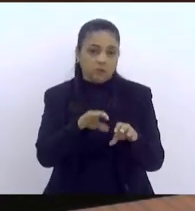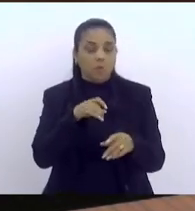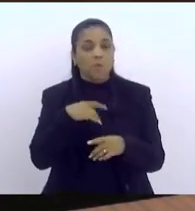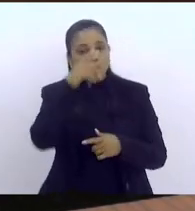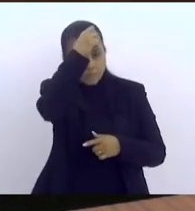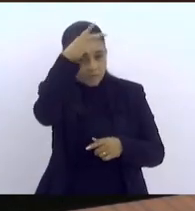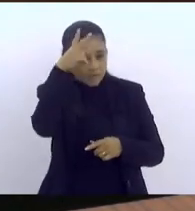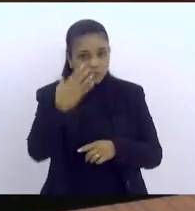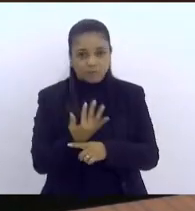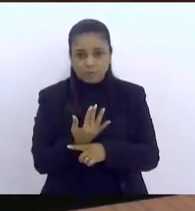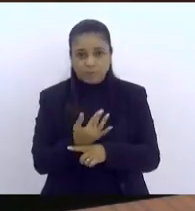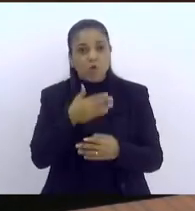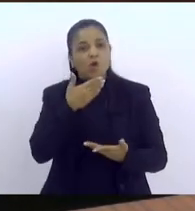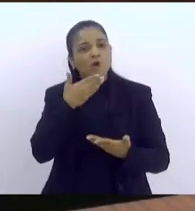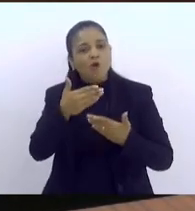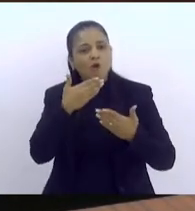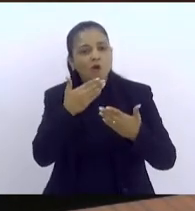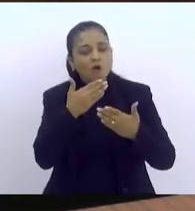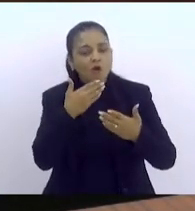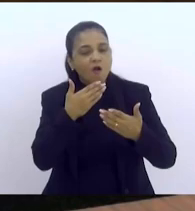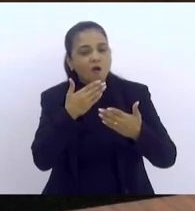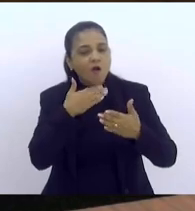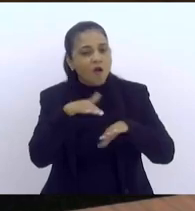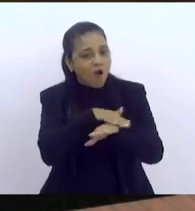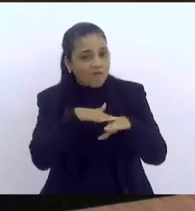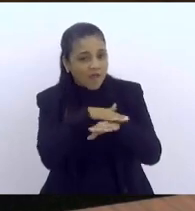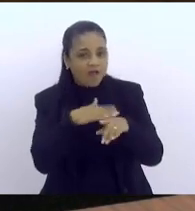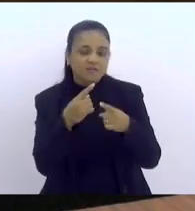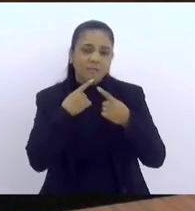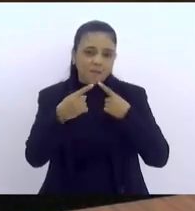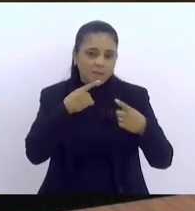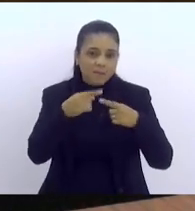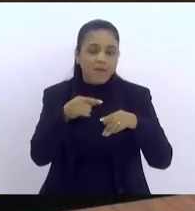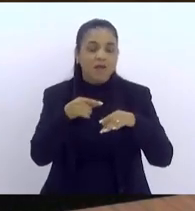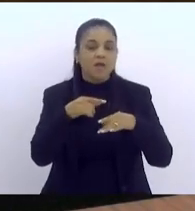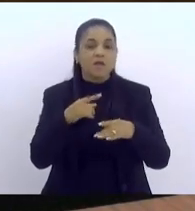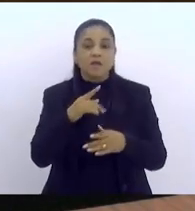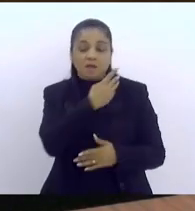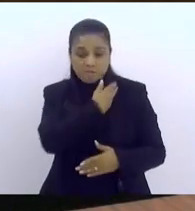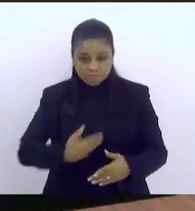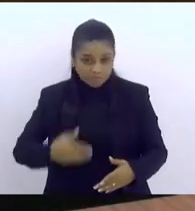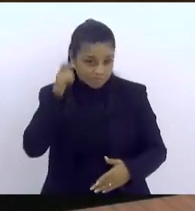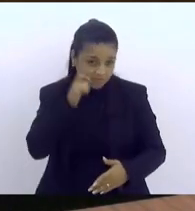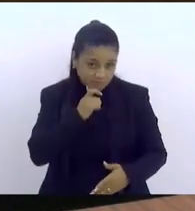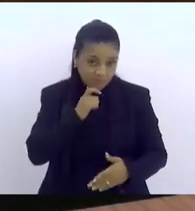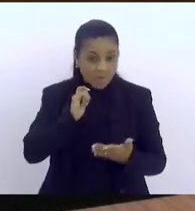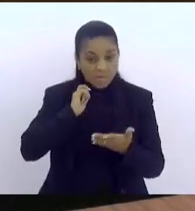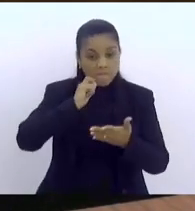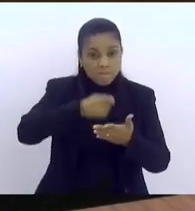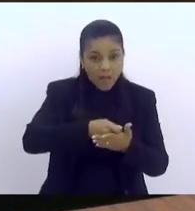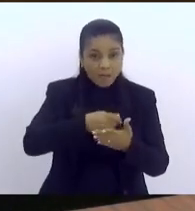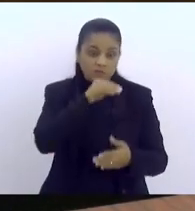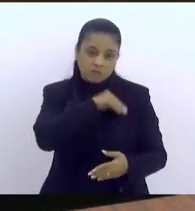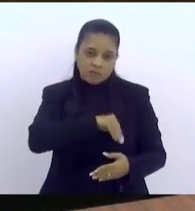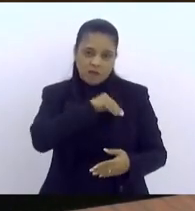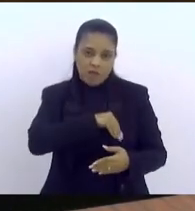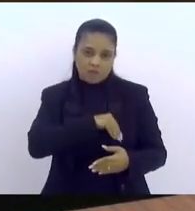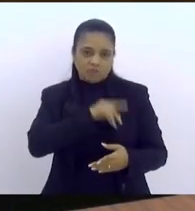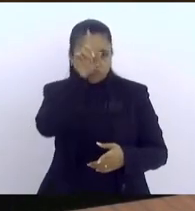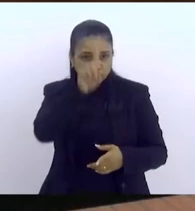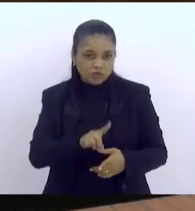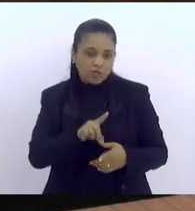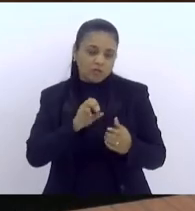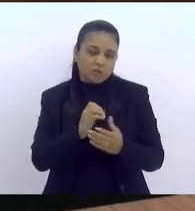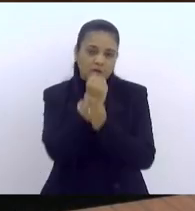Caxias, converse com o CEP, com os profissionais. Cláudio Castro, pague o piso. Garanta os direitos dos profissionais de educação.